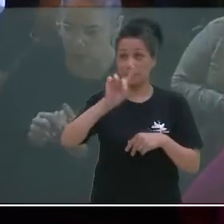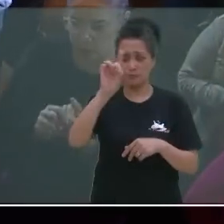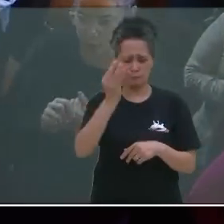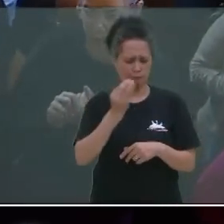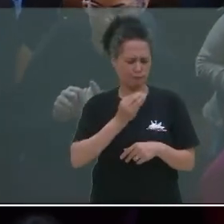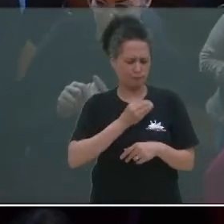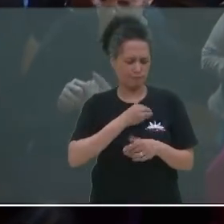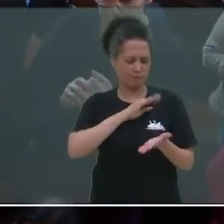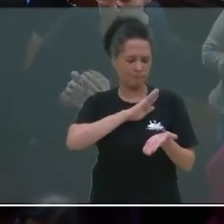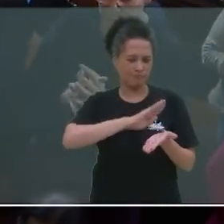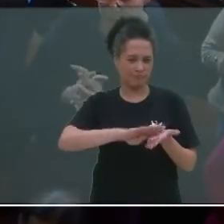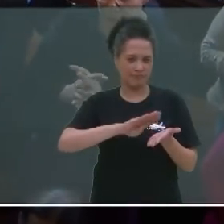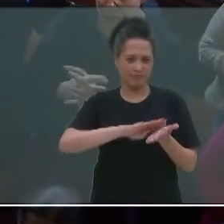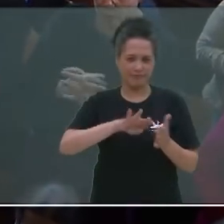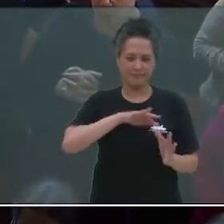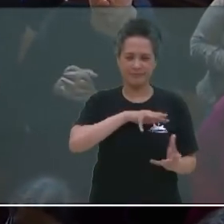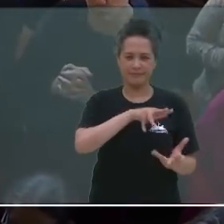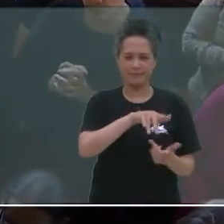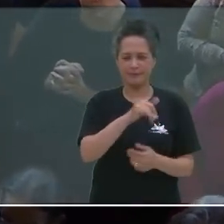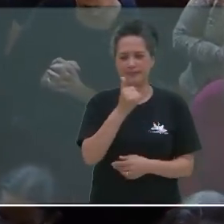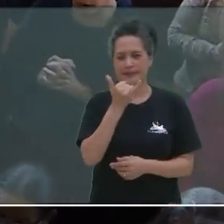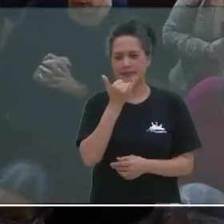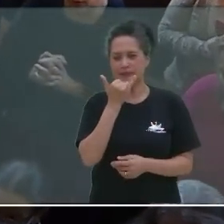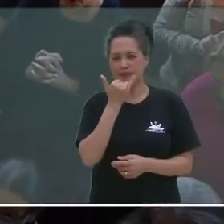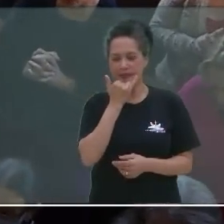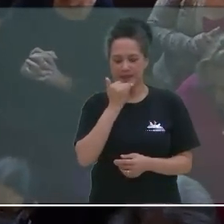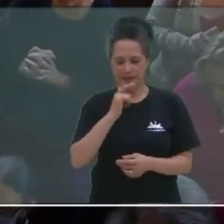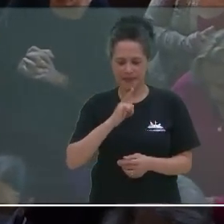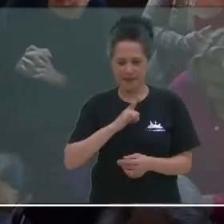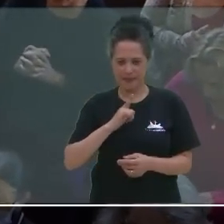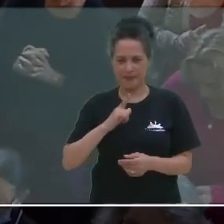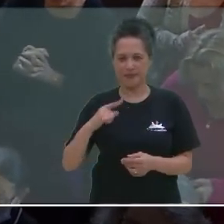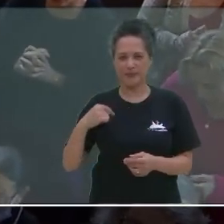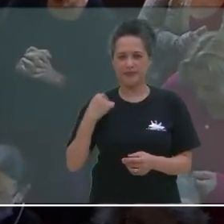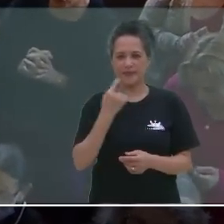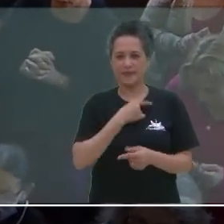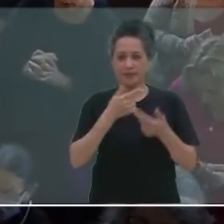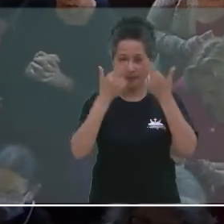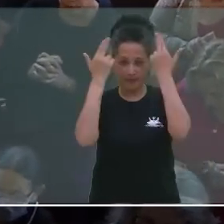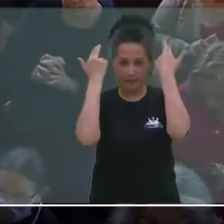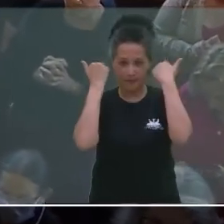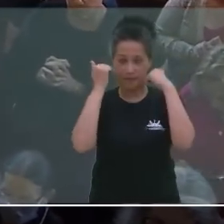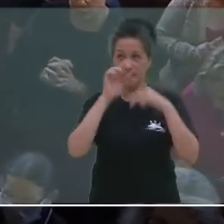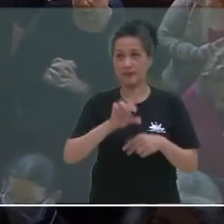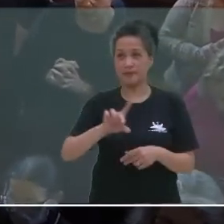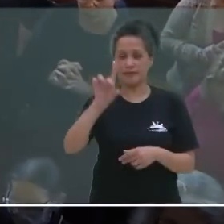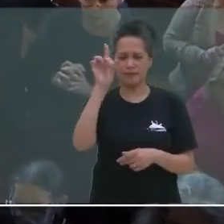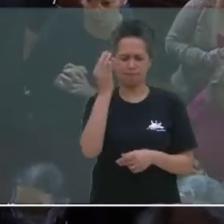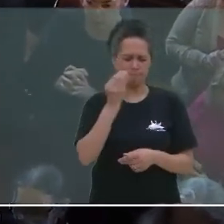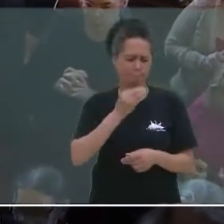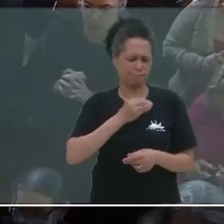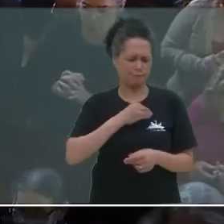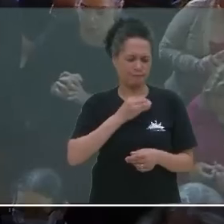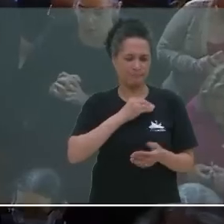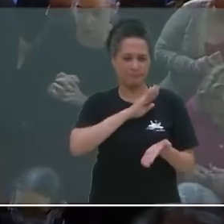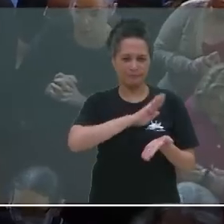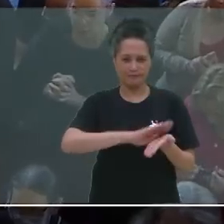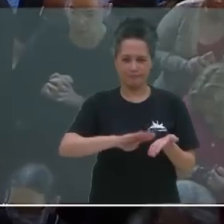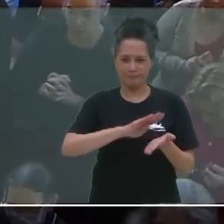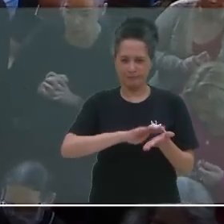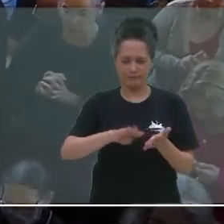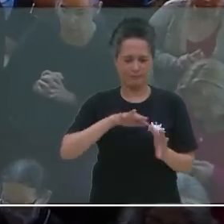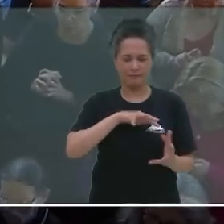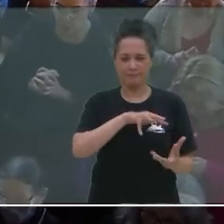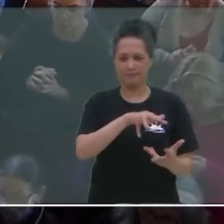de Deus, que tirais o pecado do mundo, tende piedade de nós. Cordeiro de Deus, que tirais